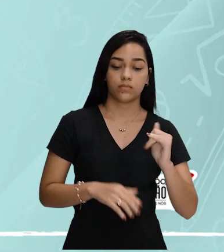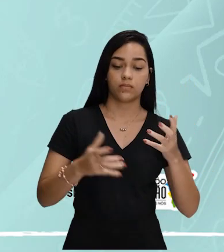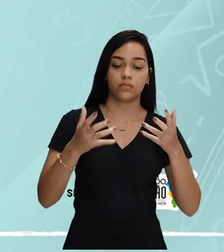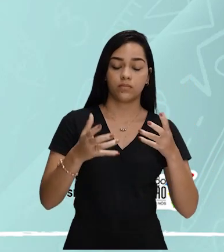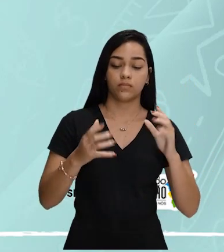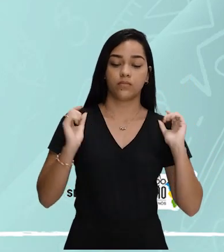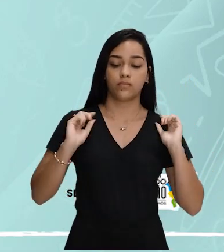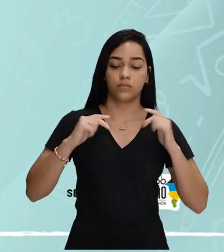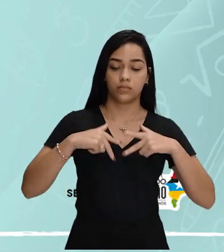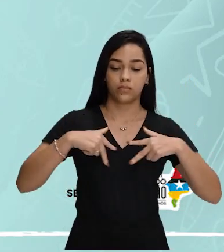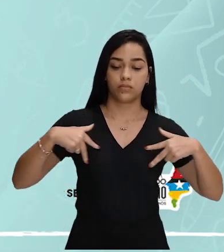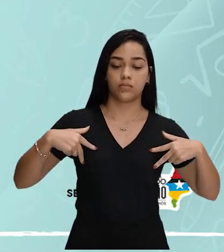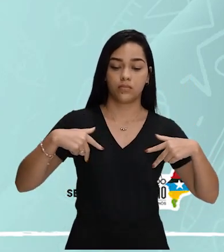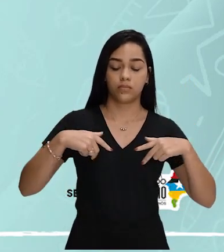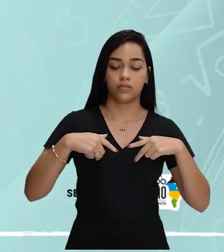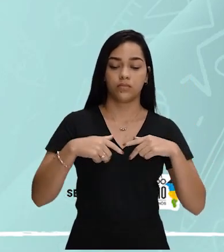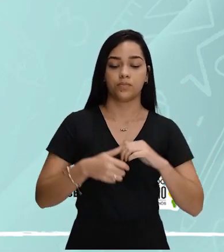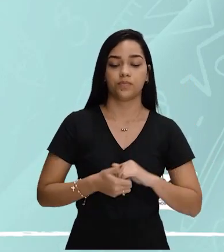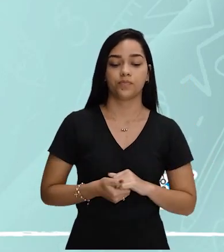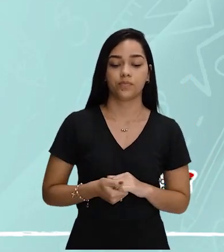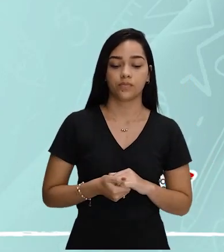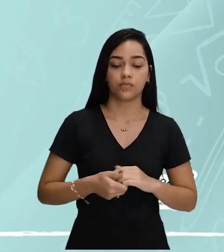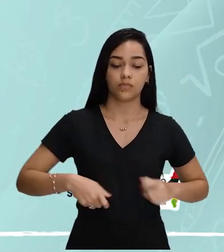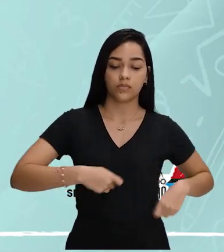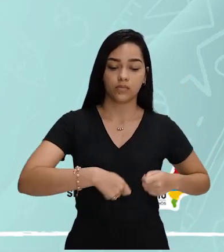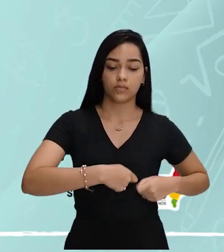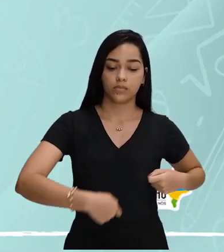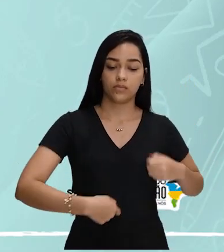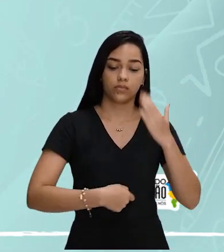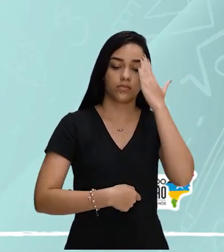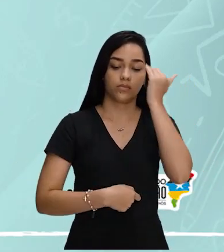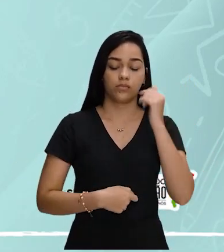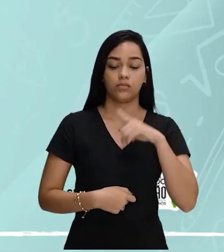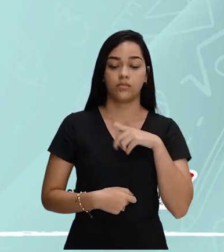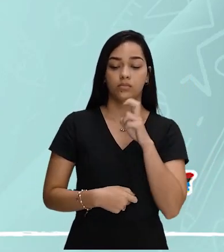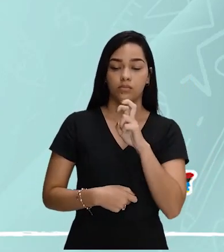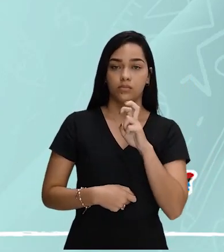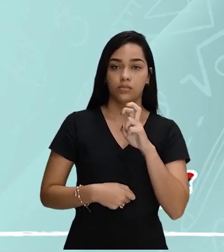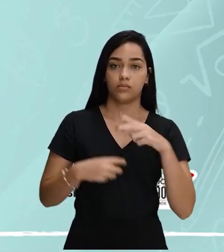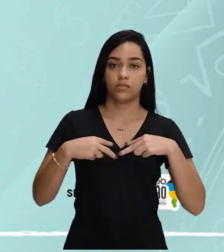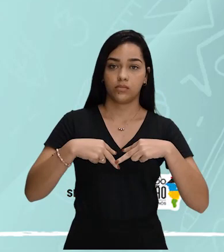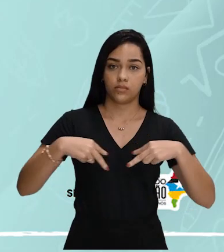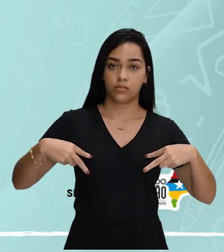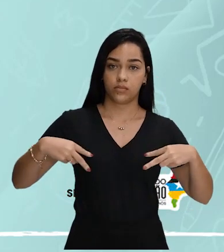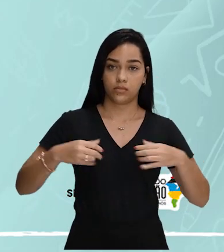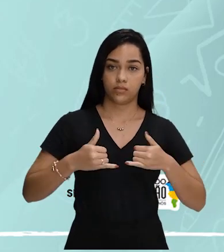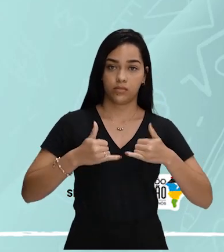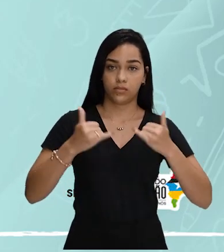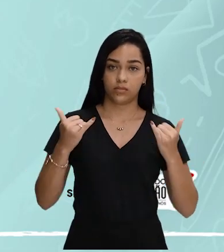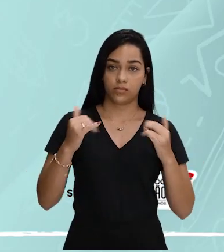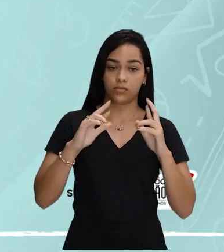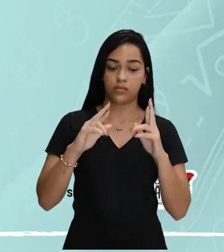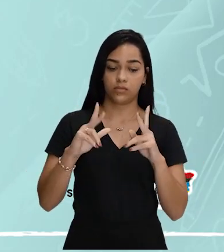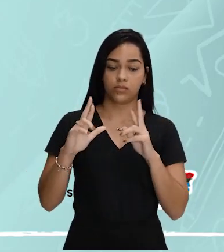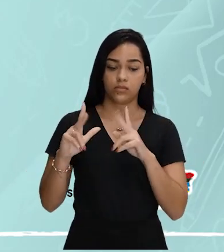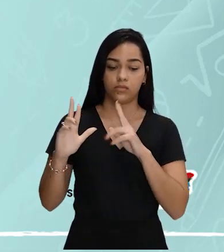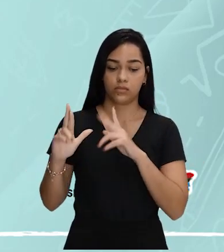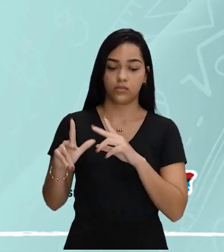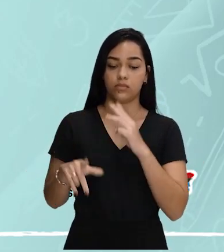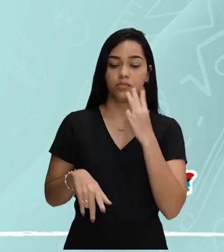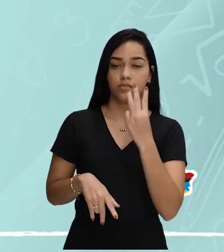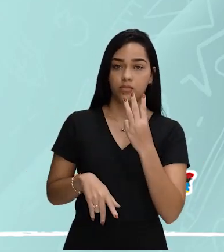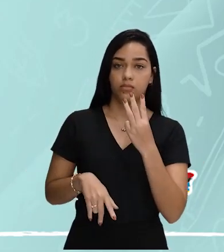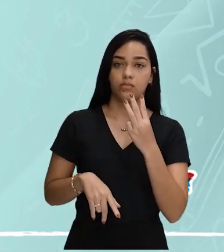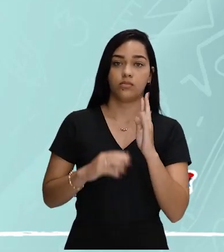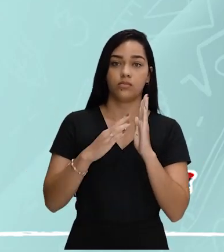colocar um biquíni e uma canga sabendo que ela possui cinco biquínis diferentes e